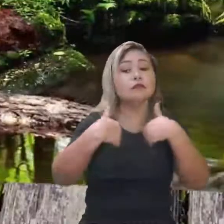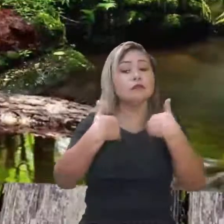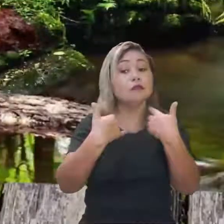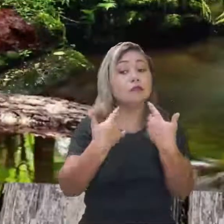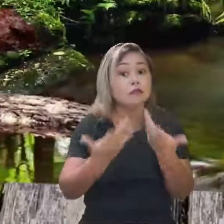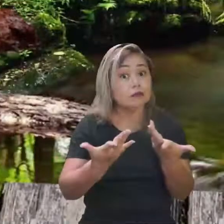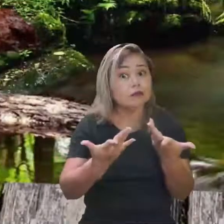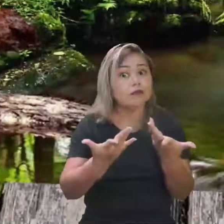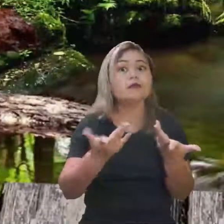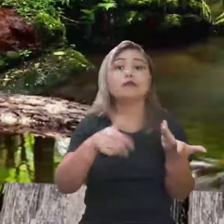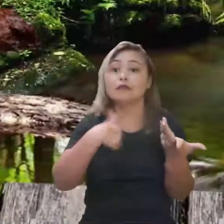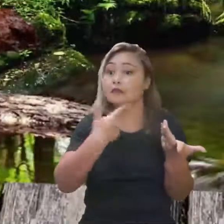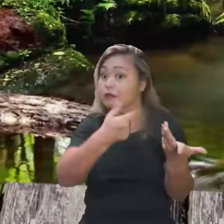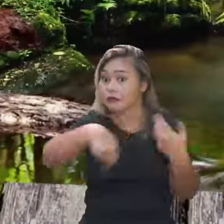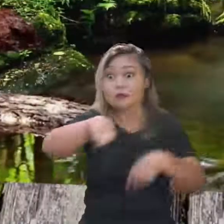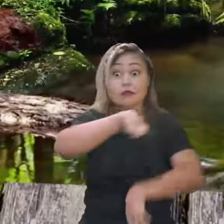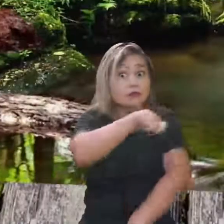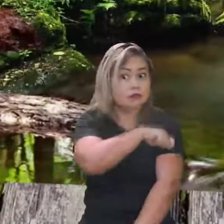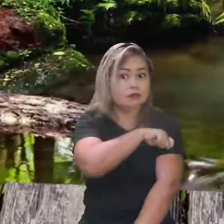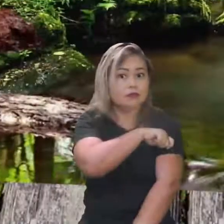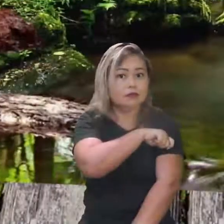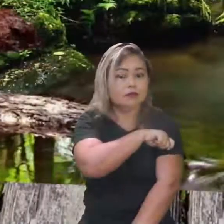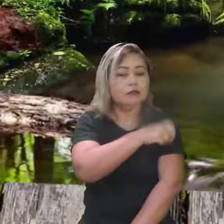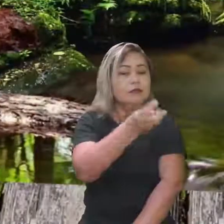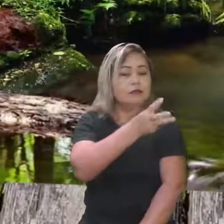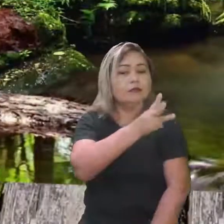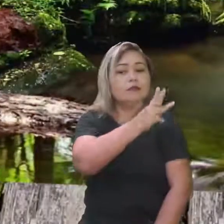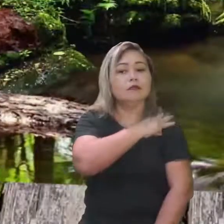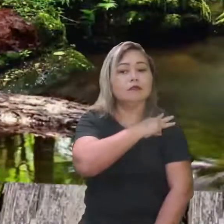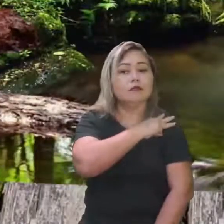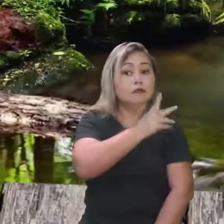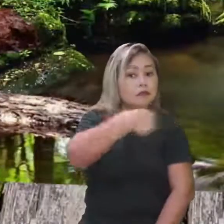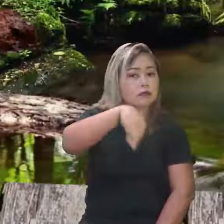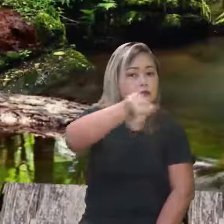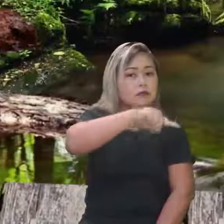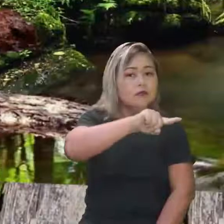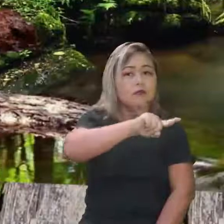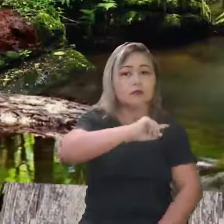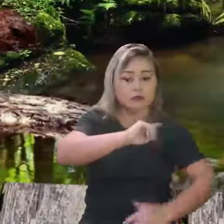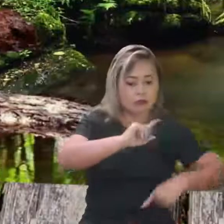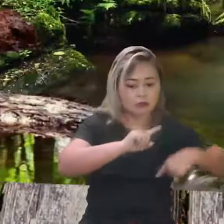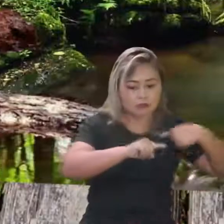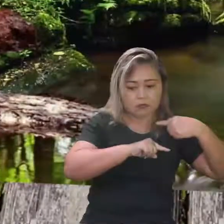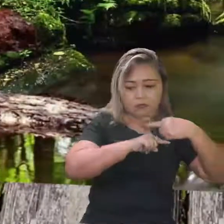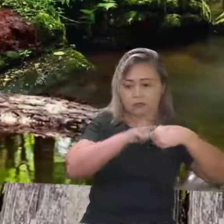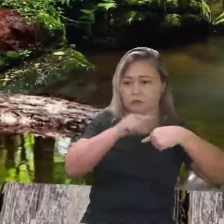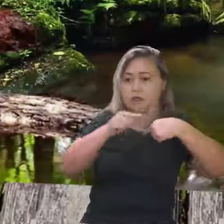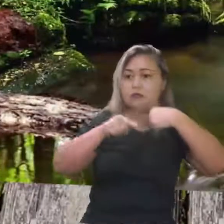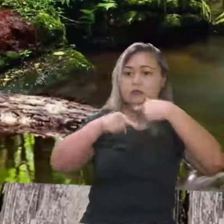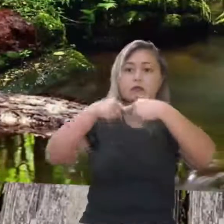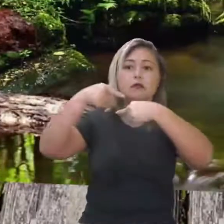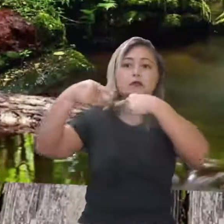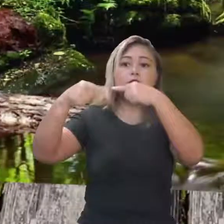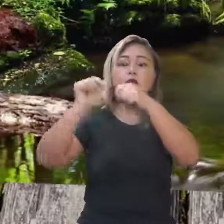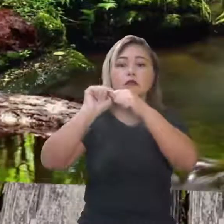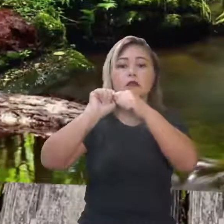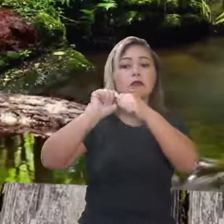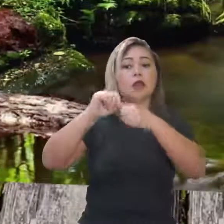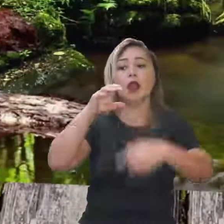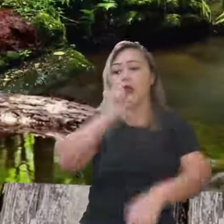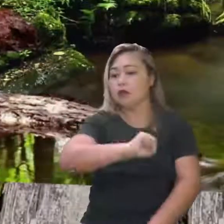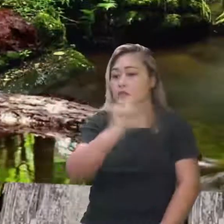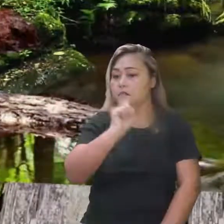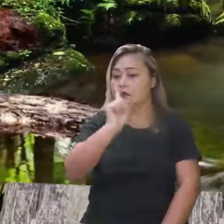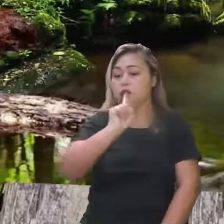Porém, contudo, todavia, meus alunos, terceirão, a evolução não acontece tão rápido assim. São